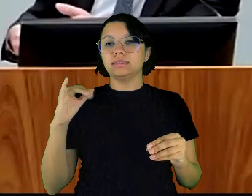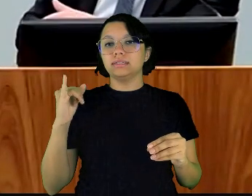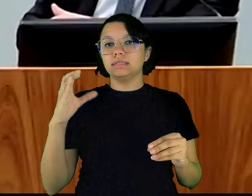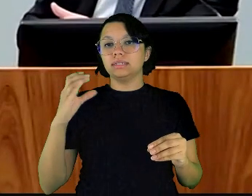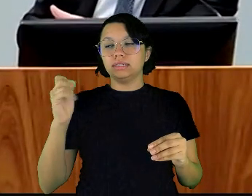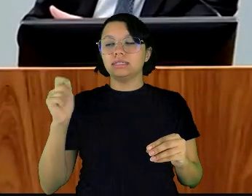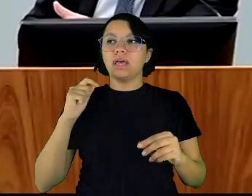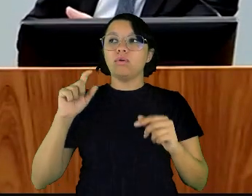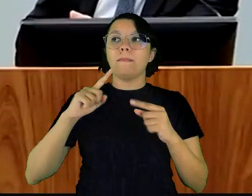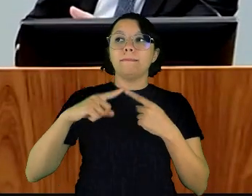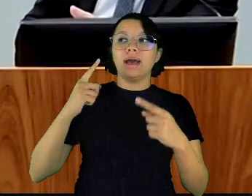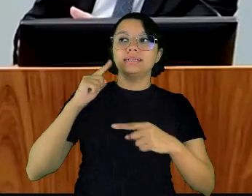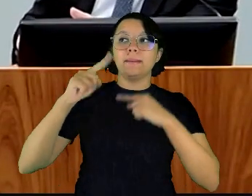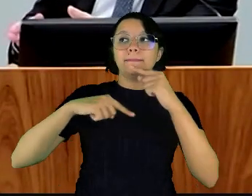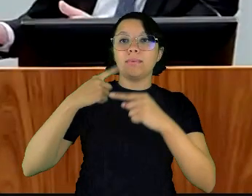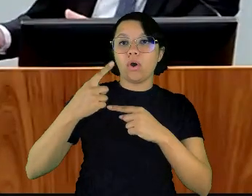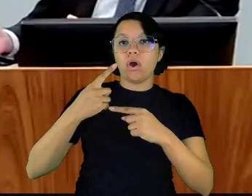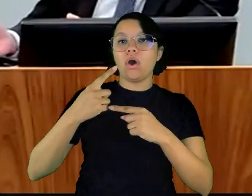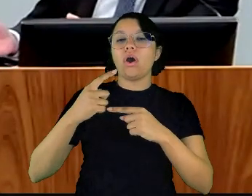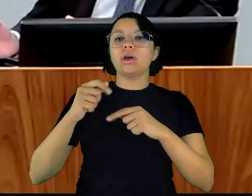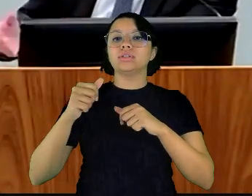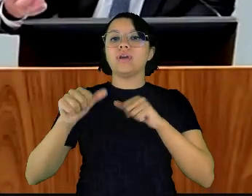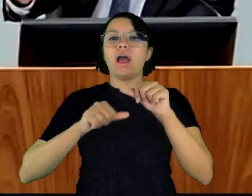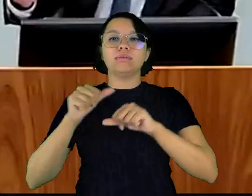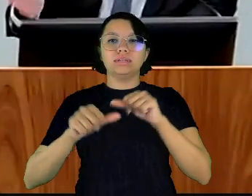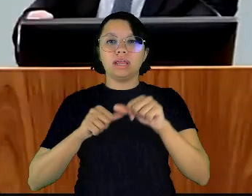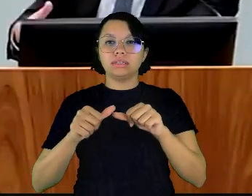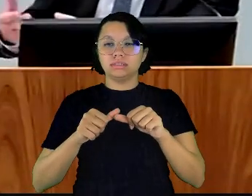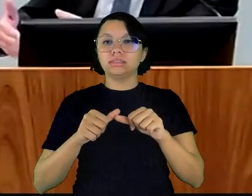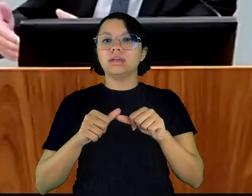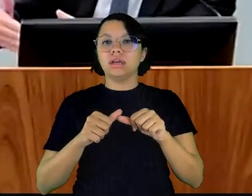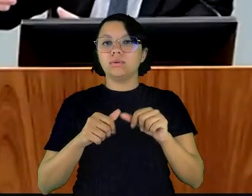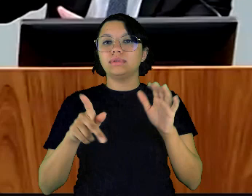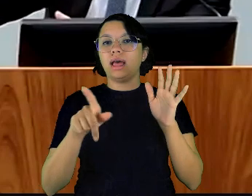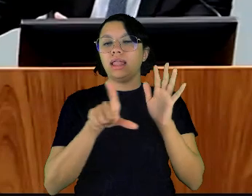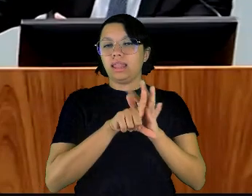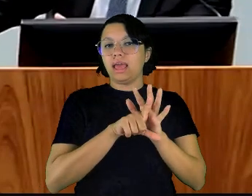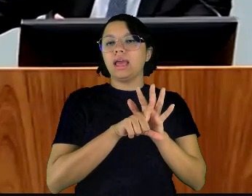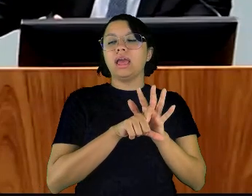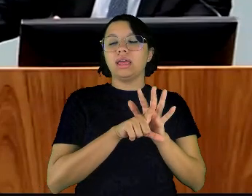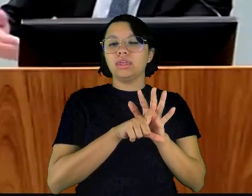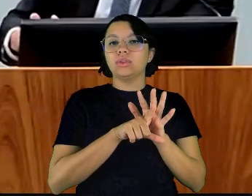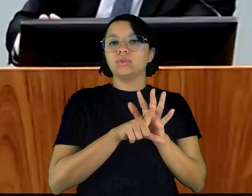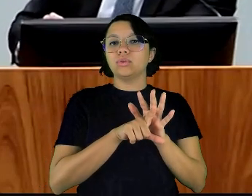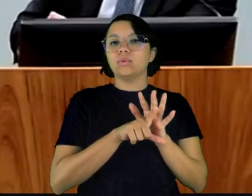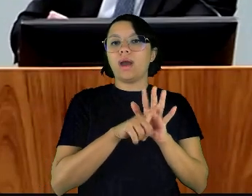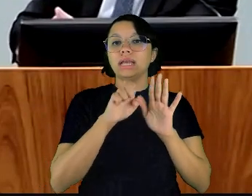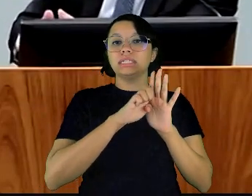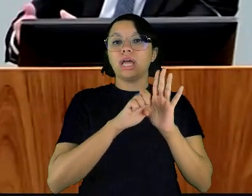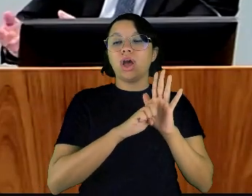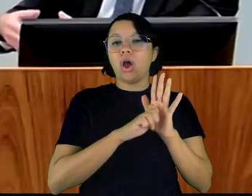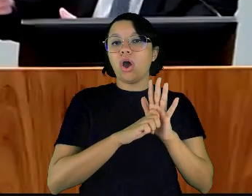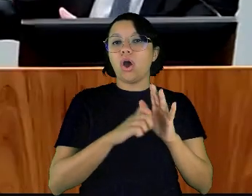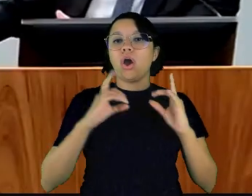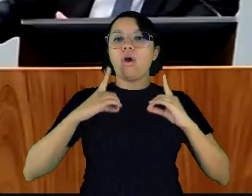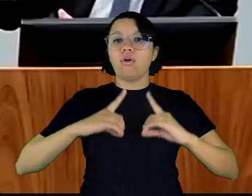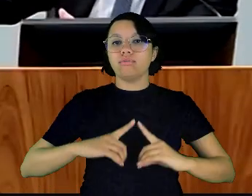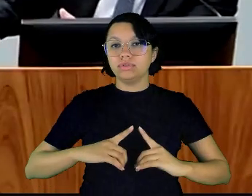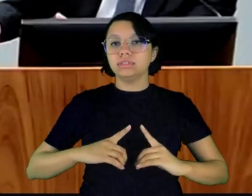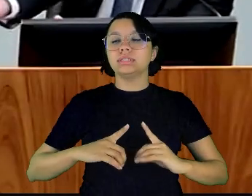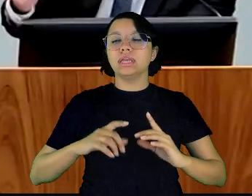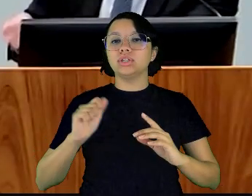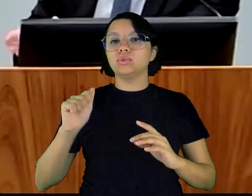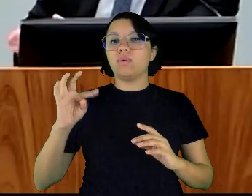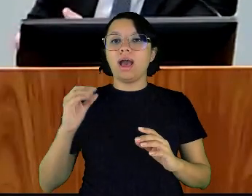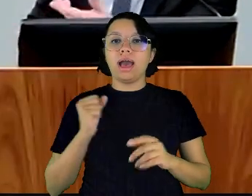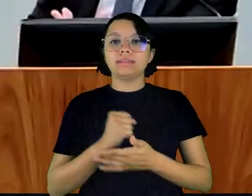alteração que tivemos do Estatuto do Deficiente, ele, para dar, né, a autonomia das pessoas com deficiência, né, do ato apoiado e tudo